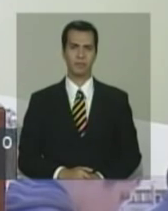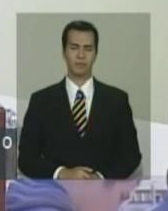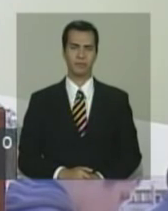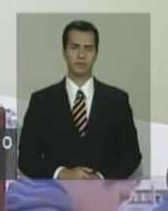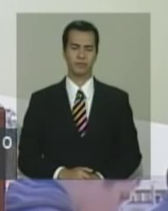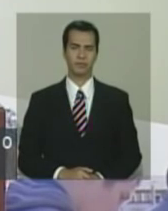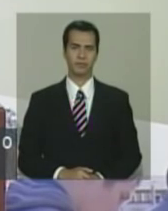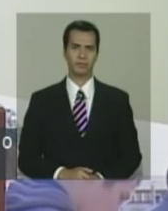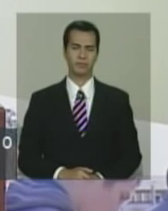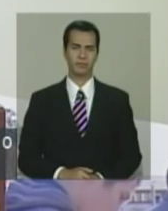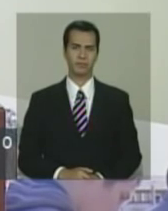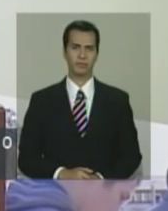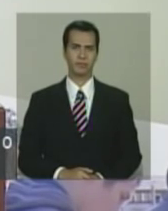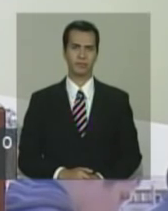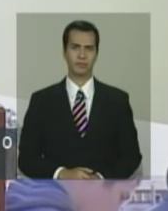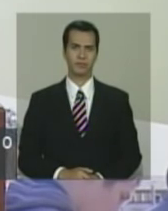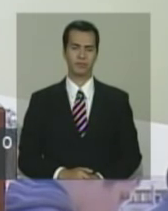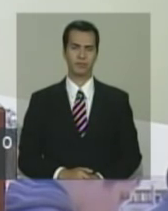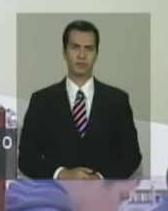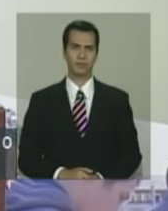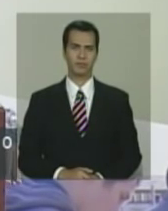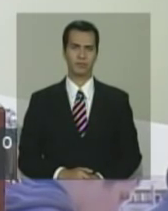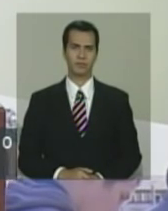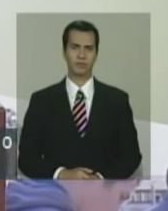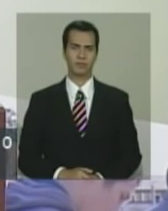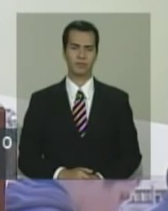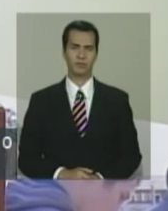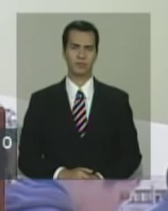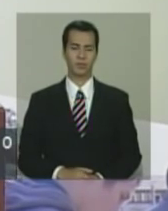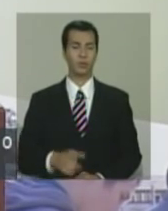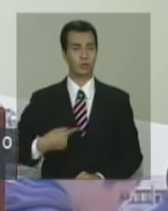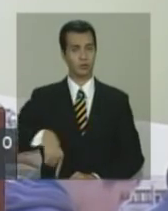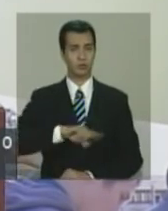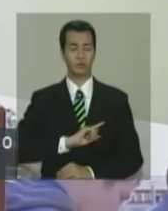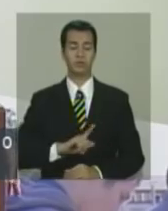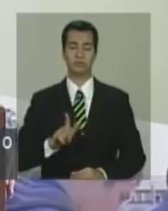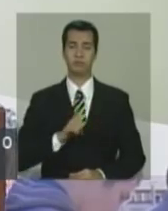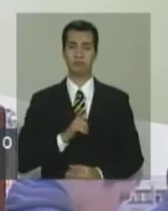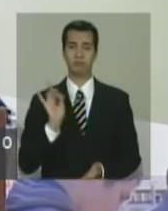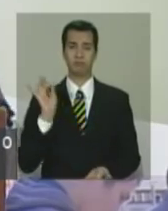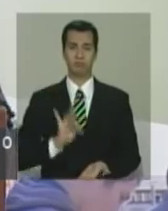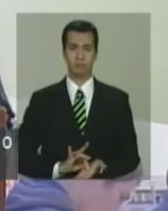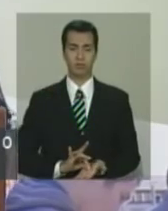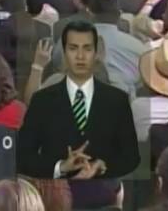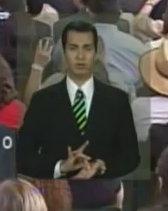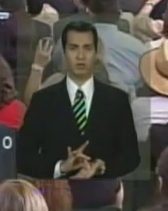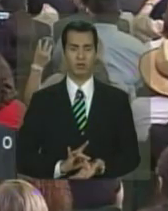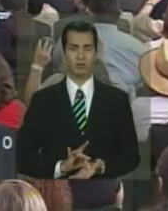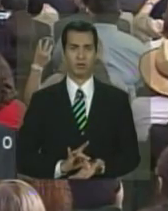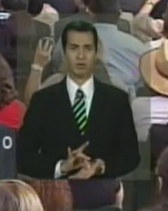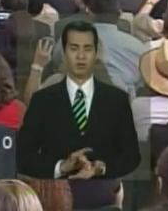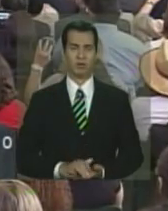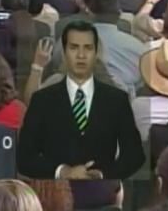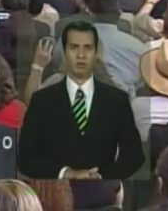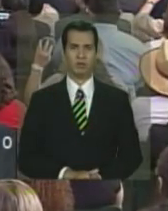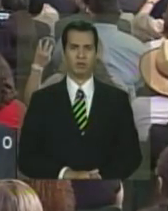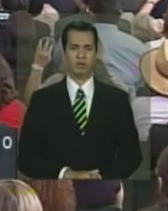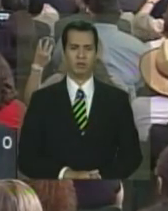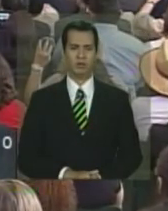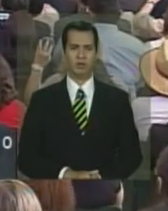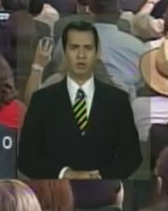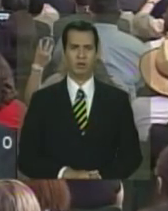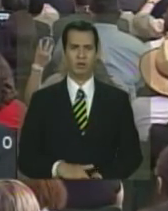fato, e não há por que criar uma separação, nós temos, de fato,